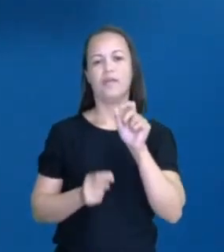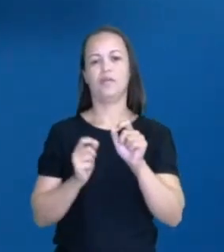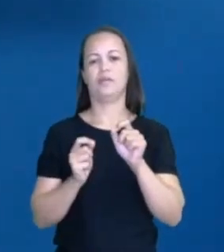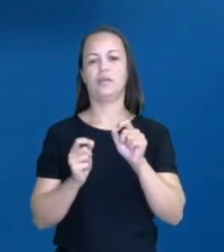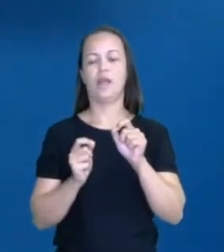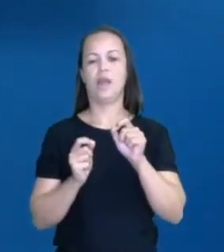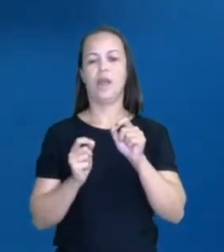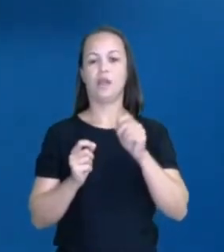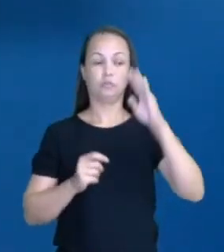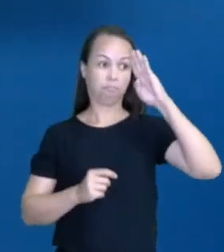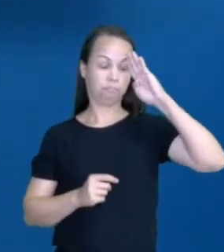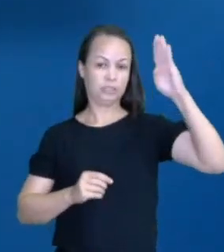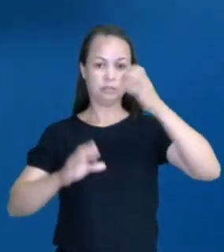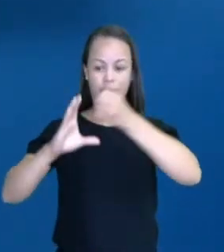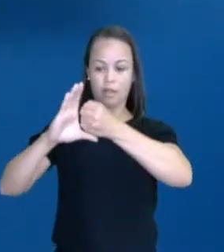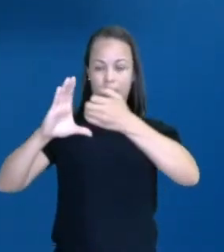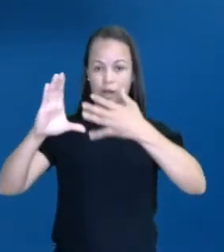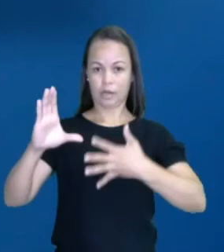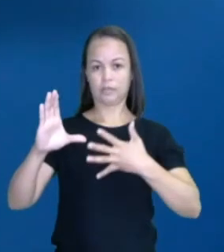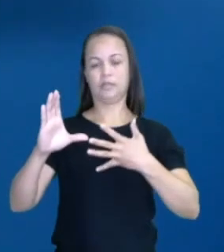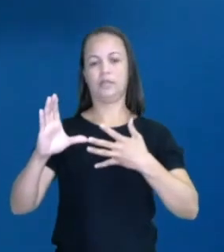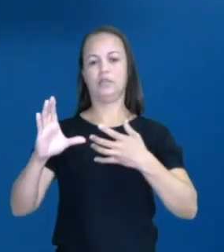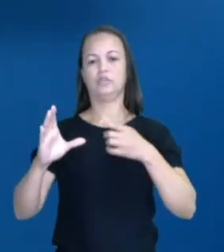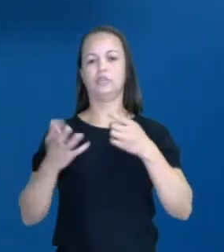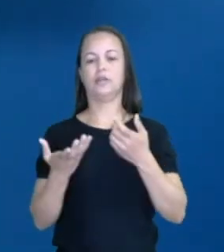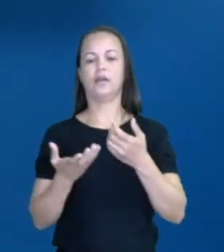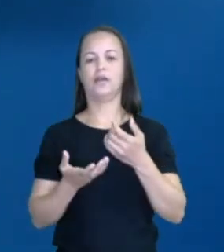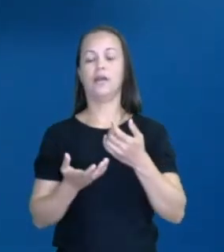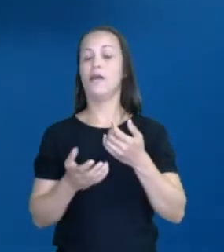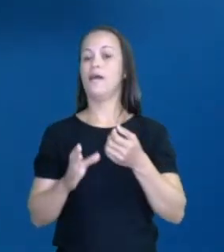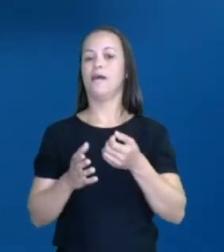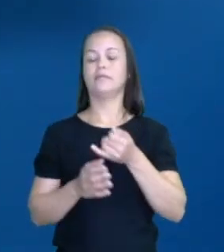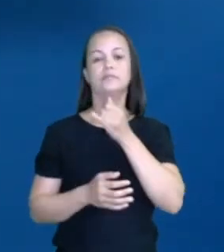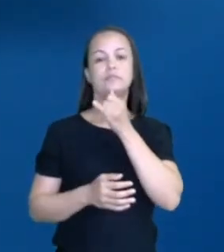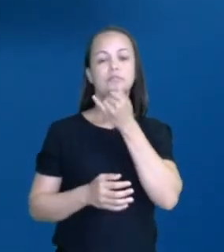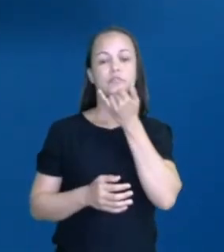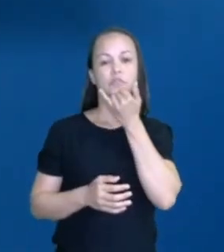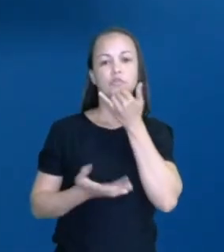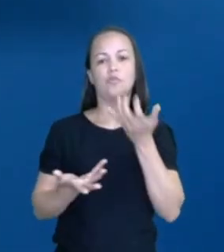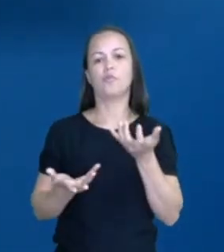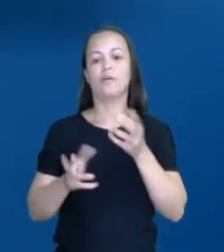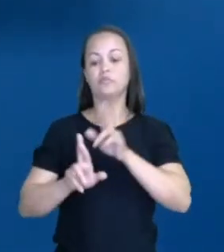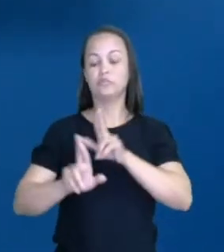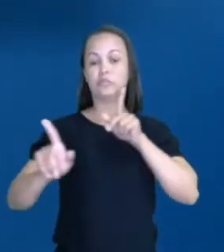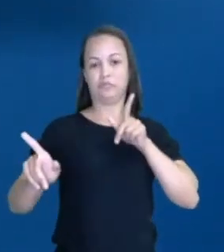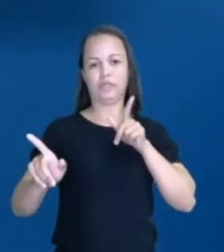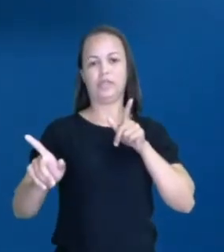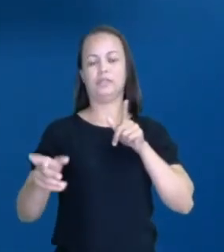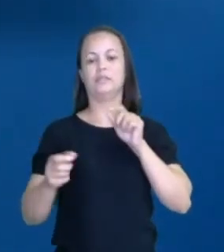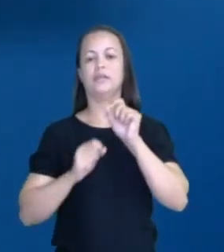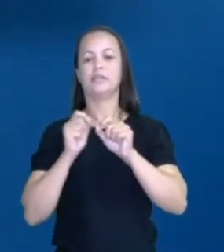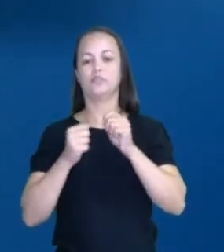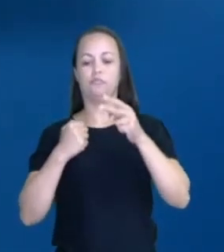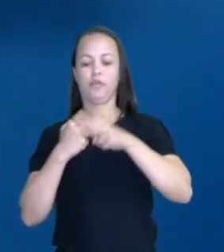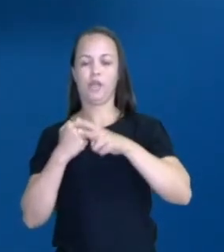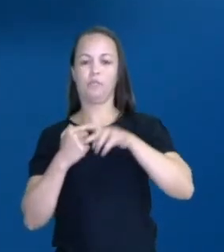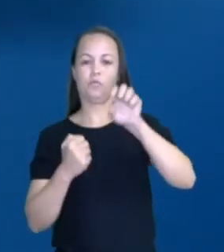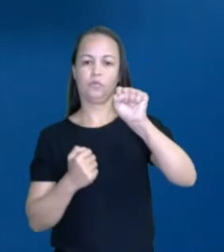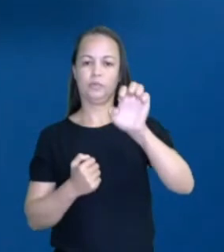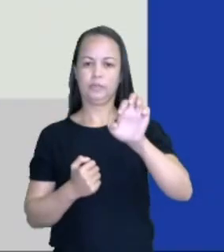principais características, as diferenças, mais importantes entre os verbos ser e